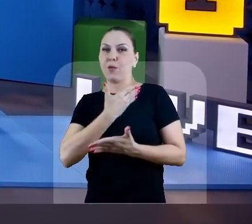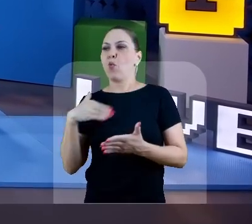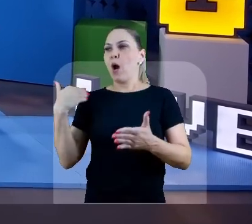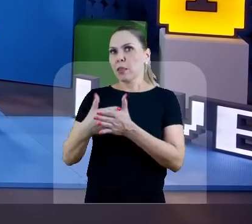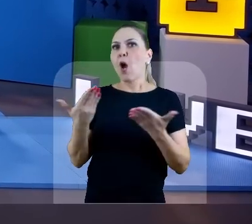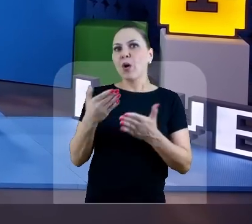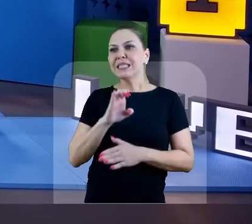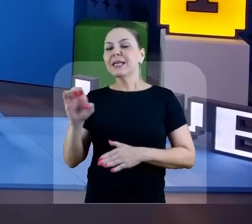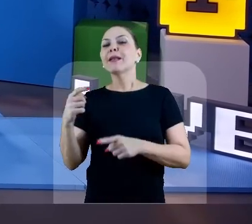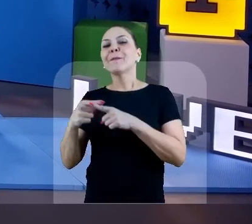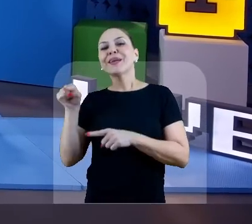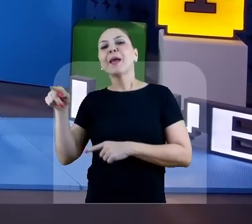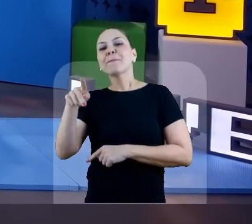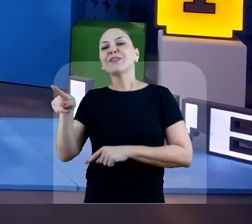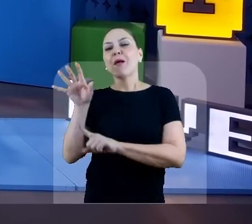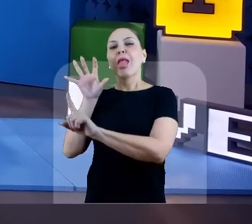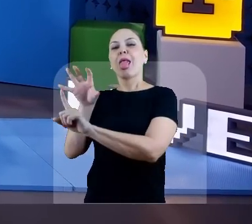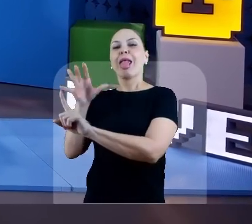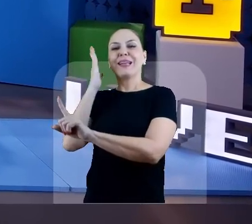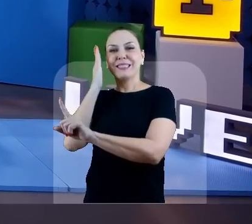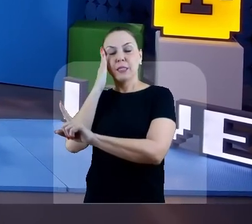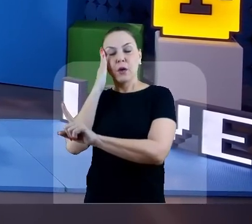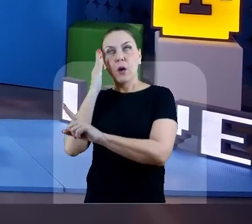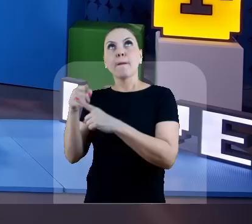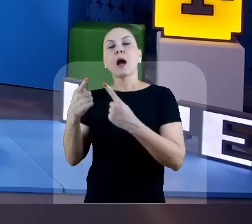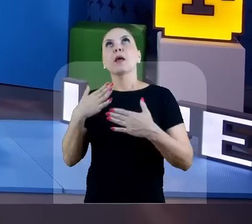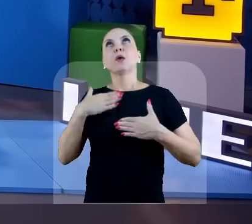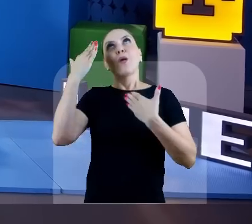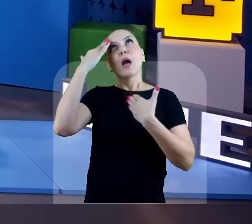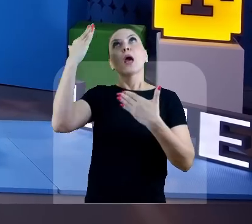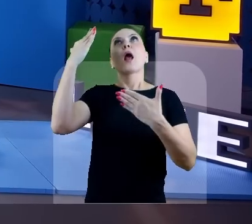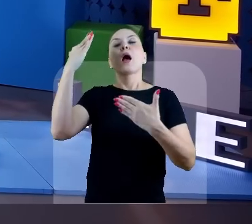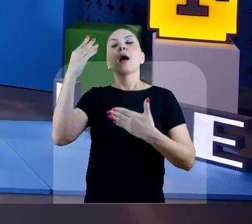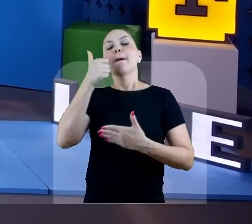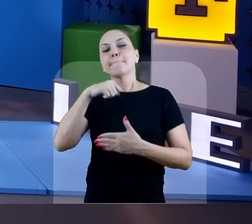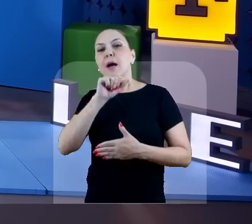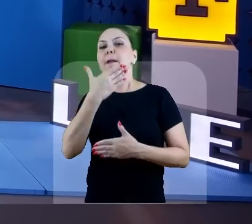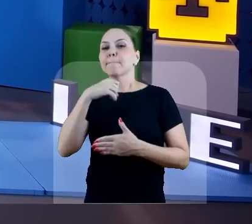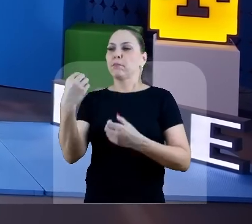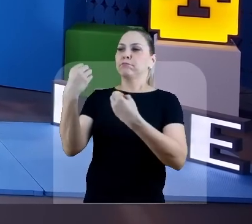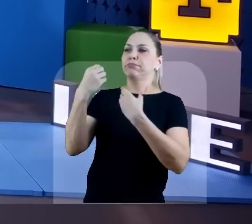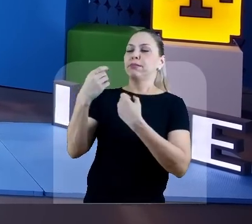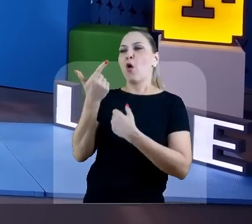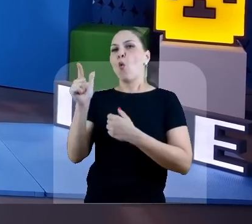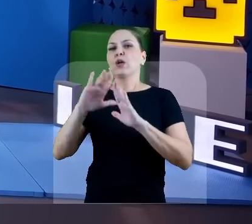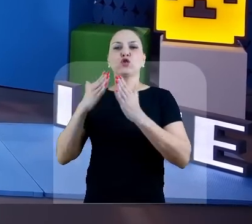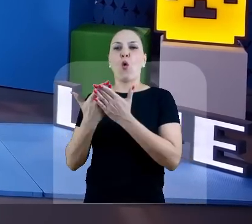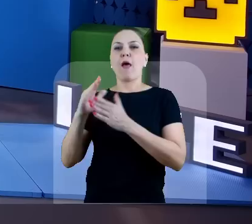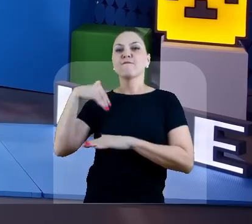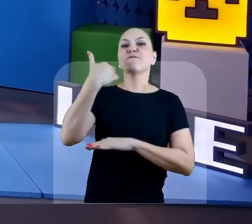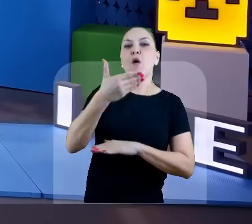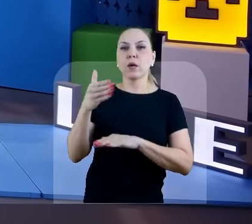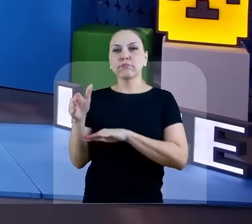hoje em dia, que são de esquerda por causa daqueles professores. Mas eu, graças aos meus pais, me deram uma boa educação fora da escola, e eu